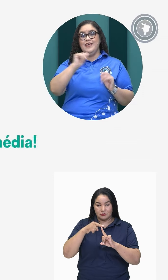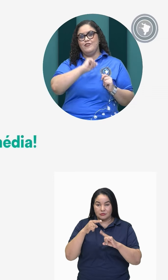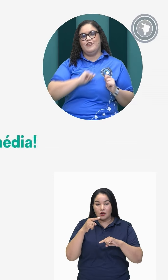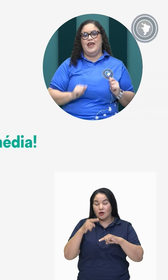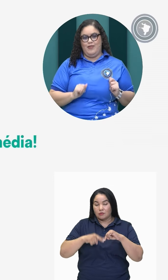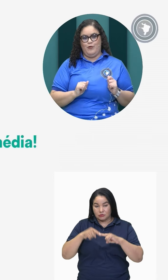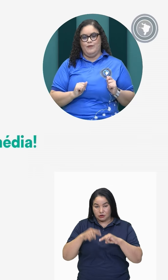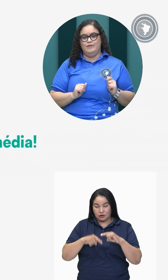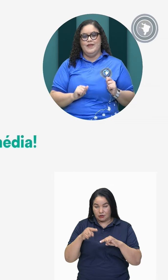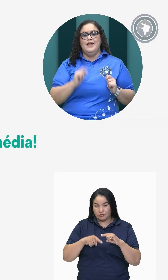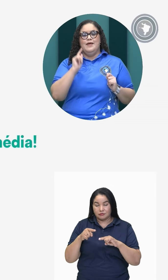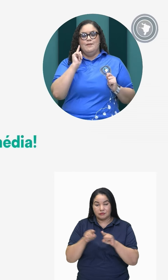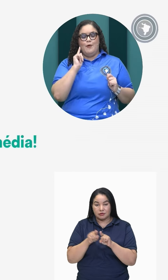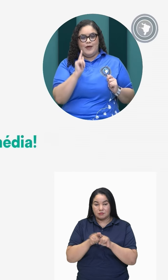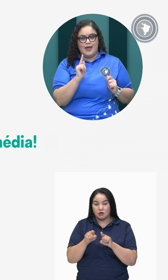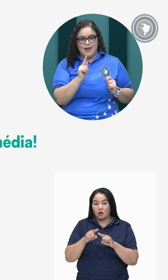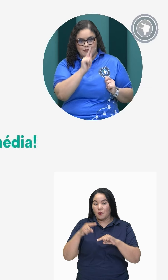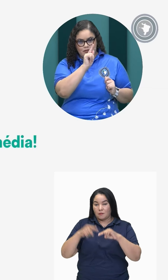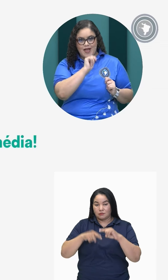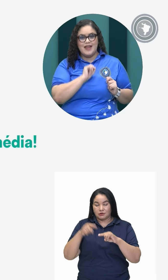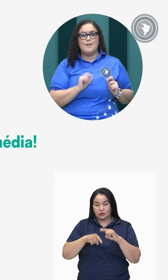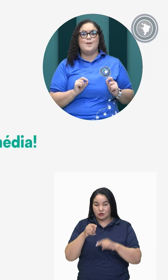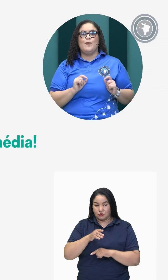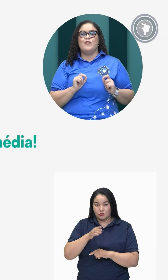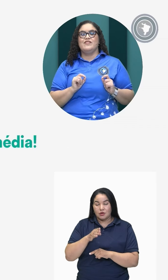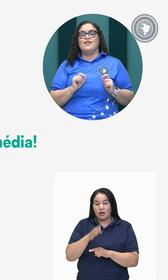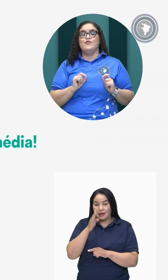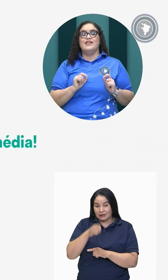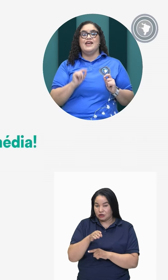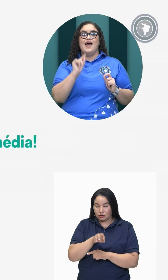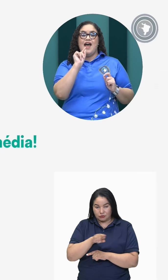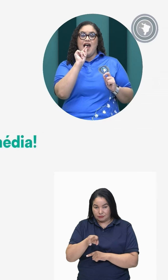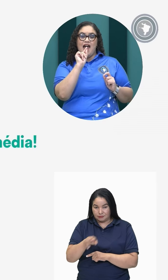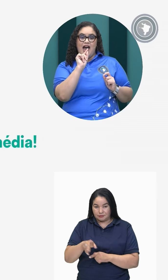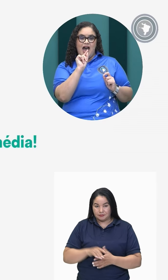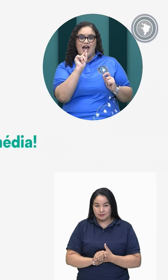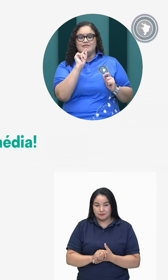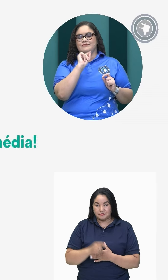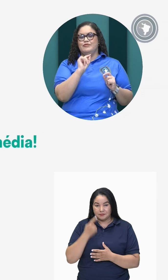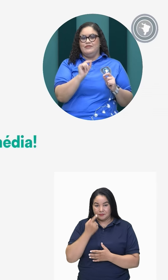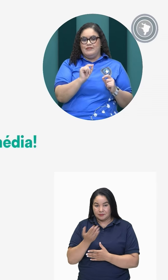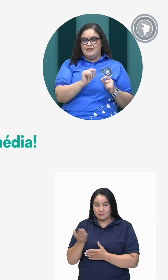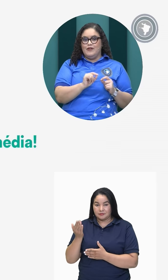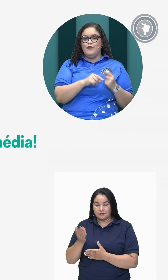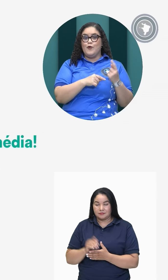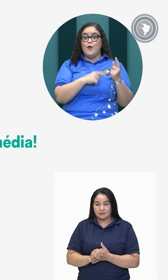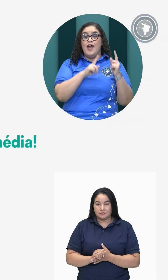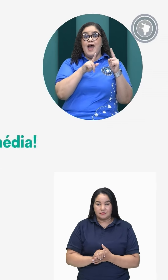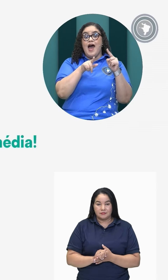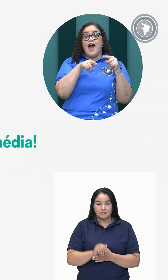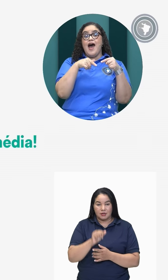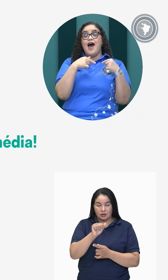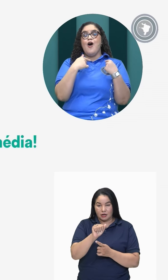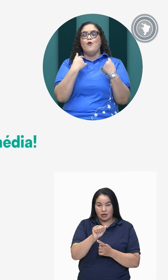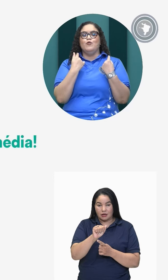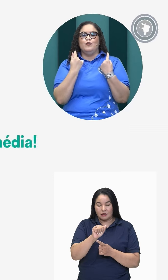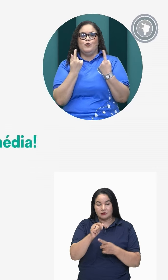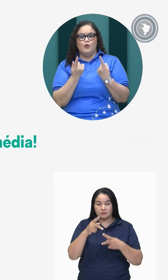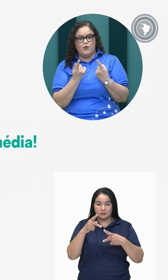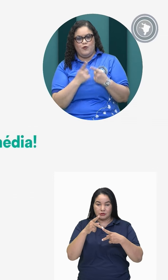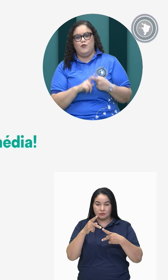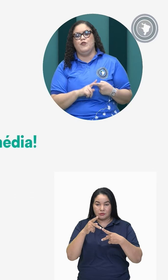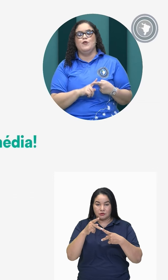objeto indireto, porque está ali a preposiçãozinha a. Então, ficou